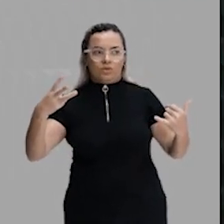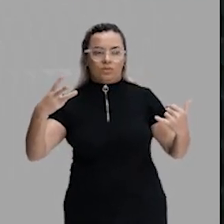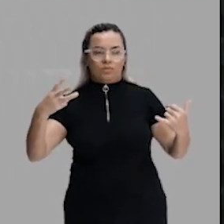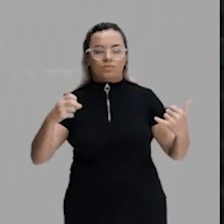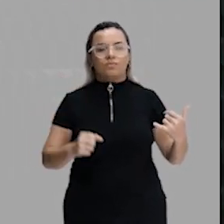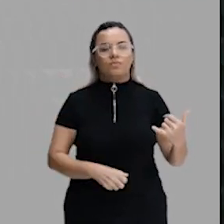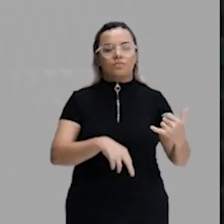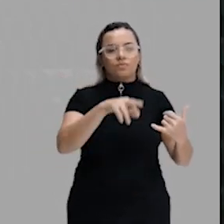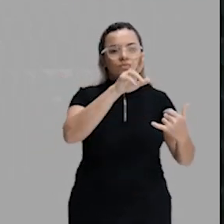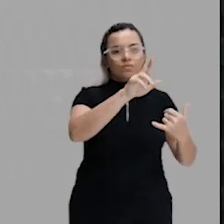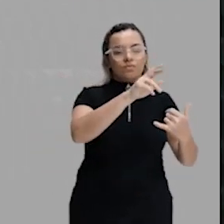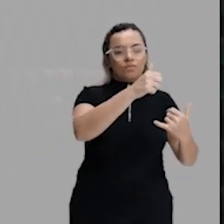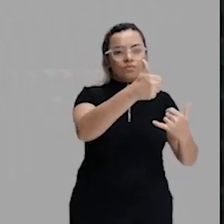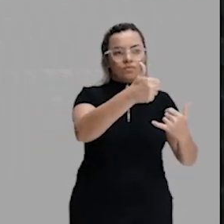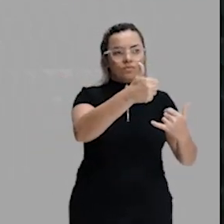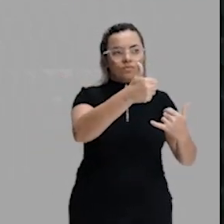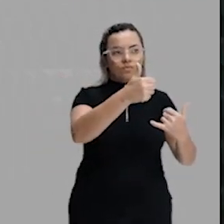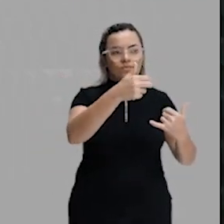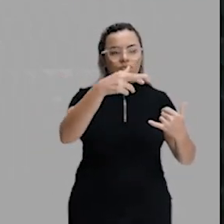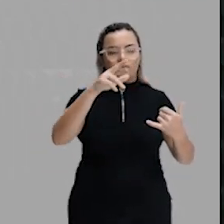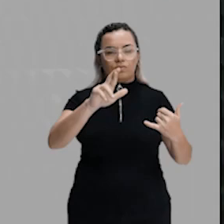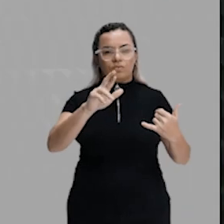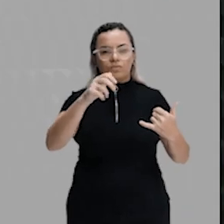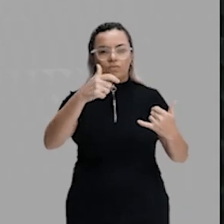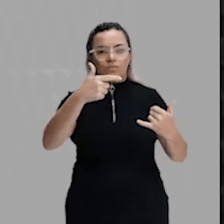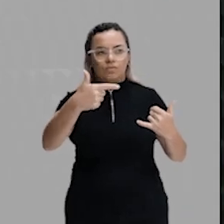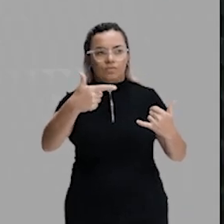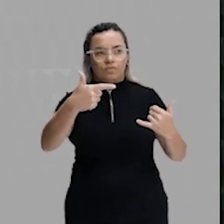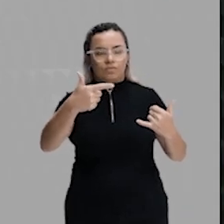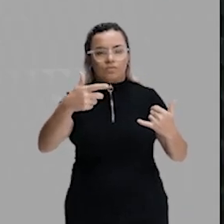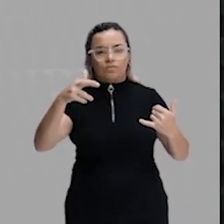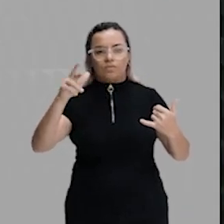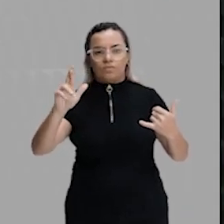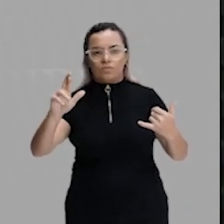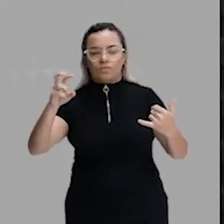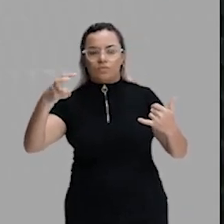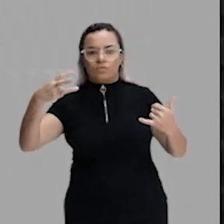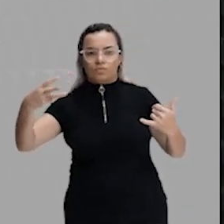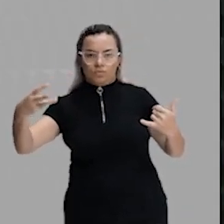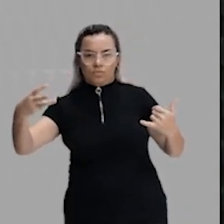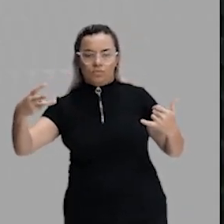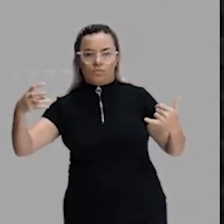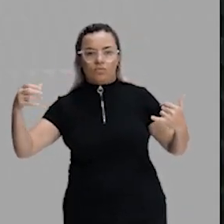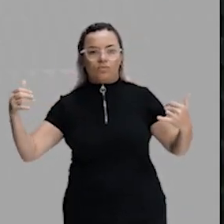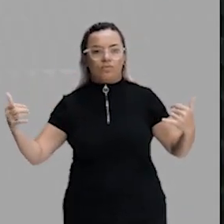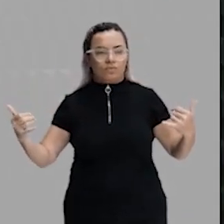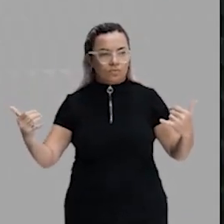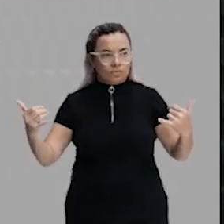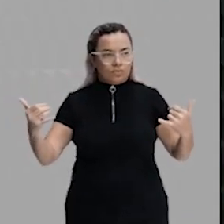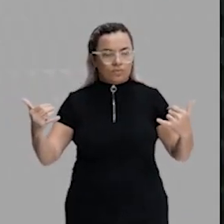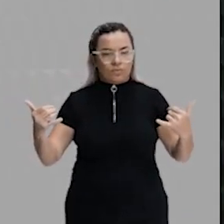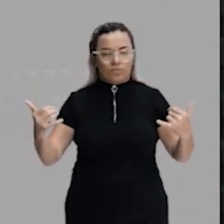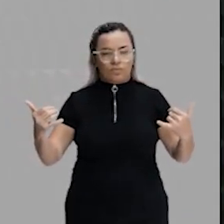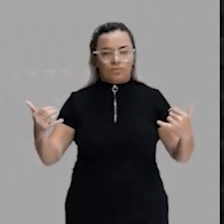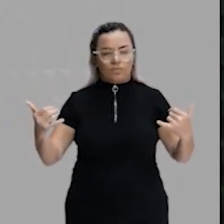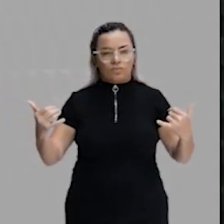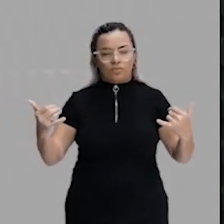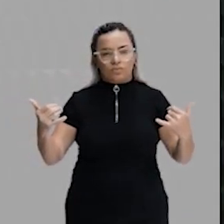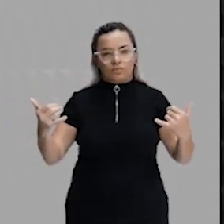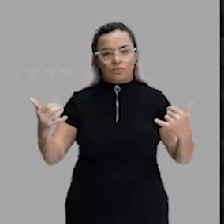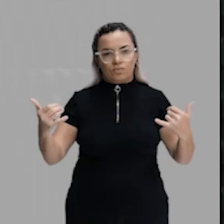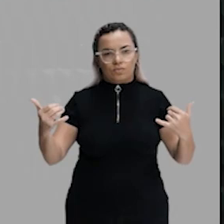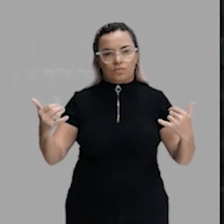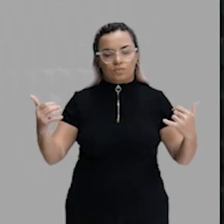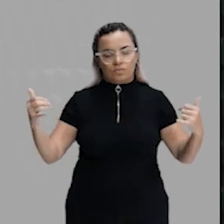R1, R2 e R3. Para essa configuração, nós vamos